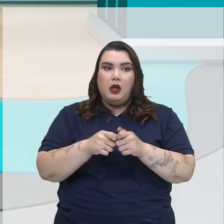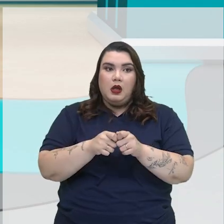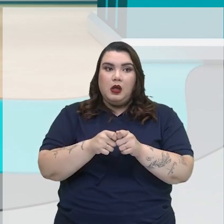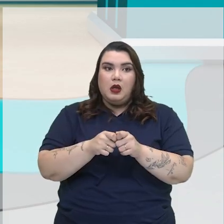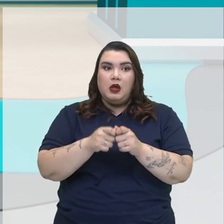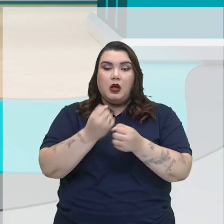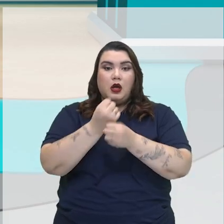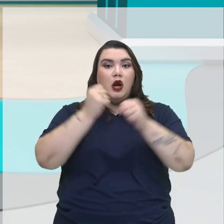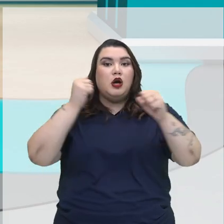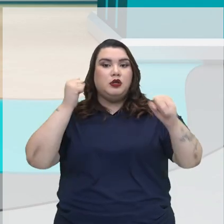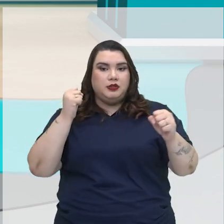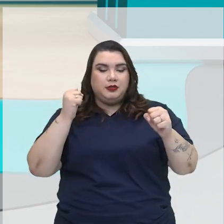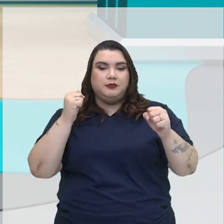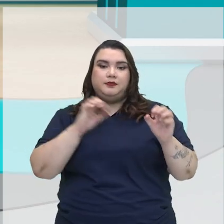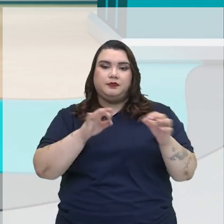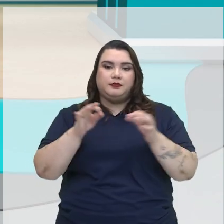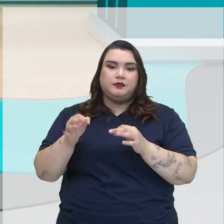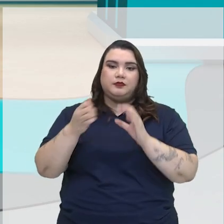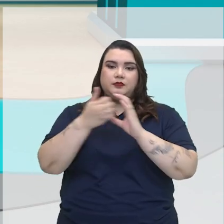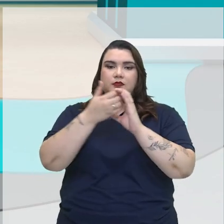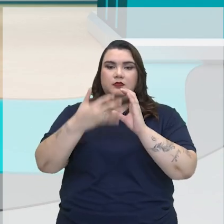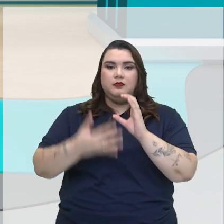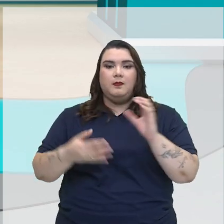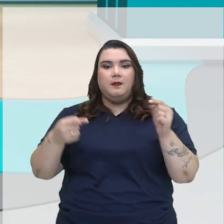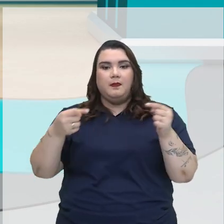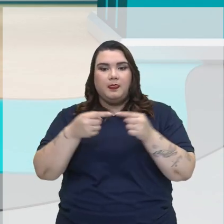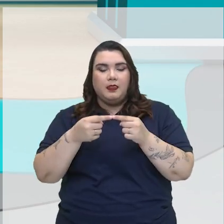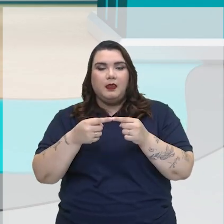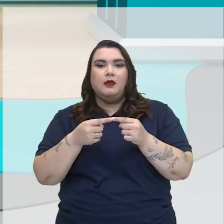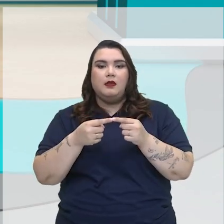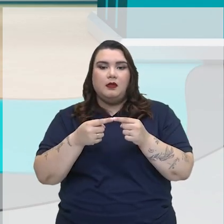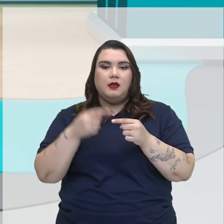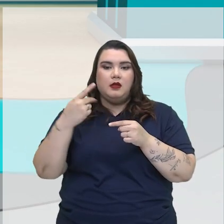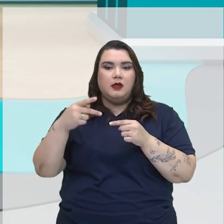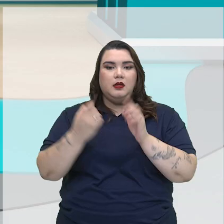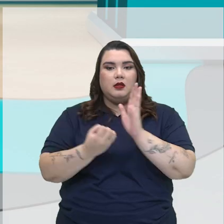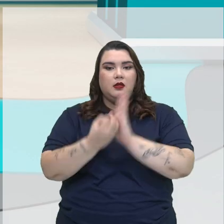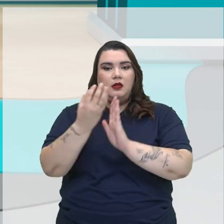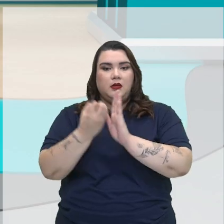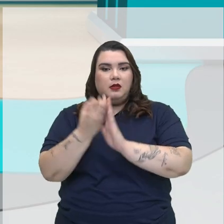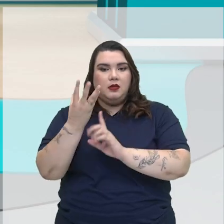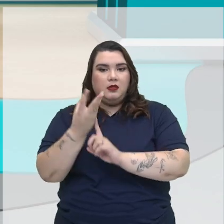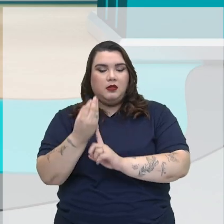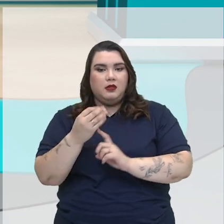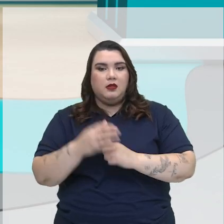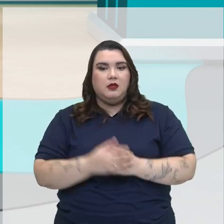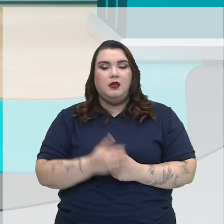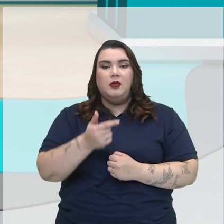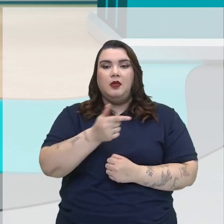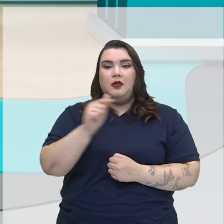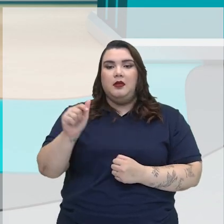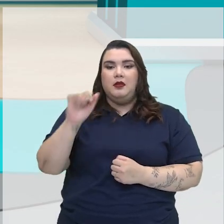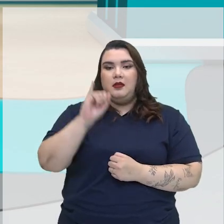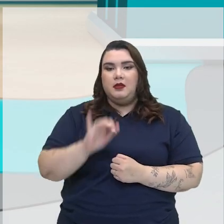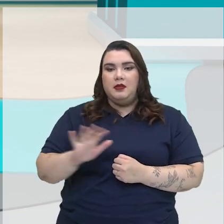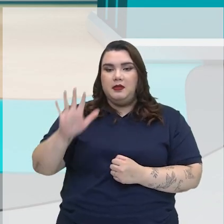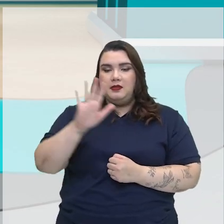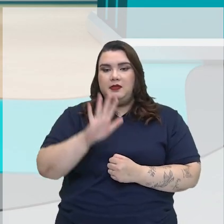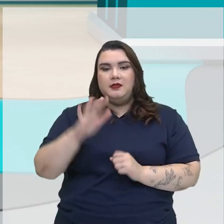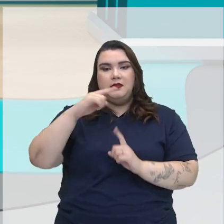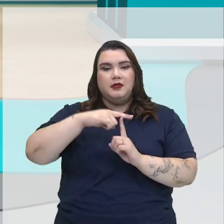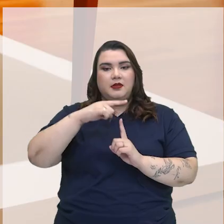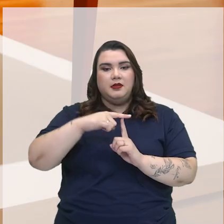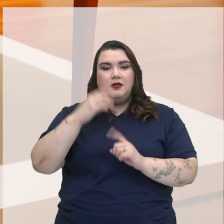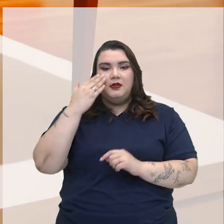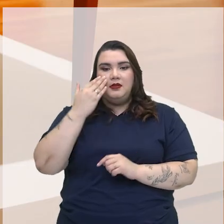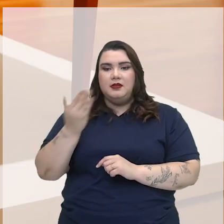da realidade. Essa é uma característica deste movimento, dessas produções artísticas. Vamos ver uma imagem de uma outra obra